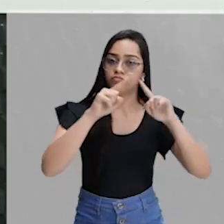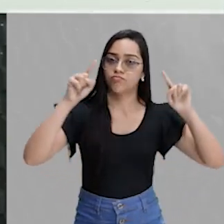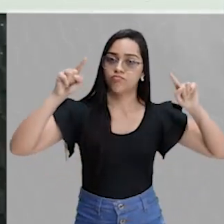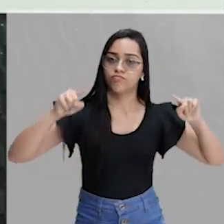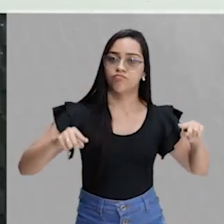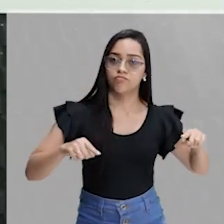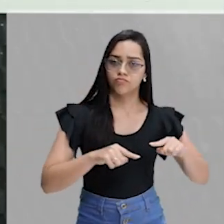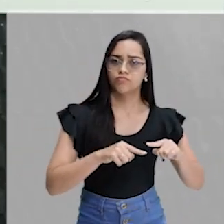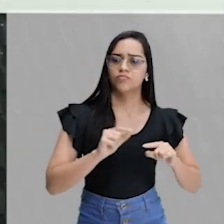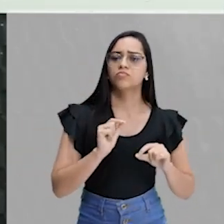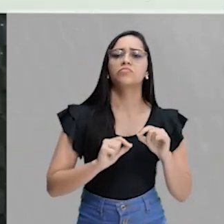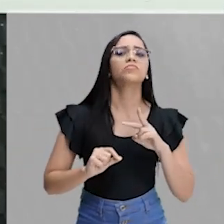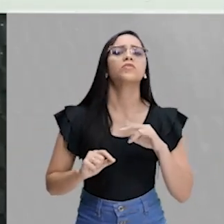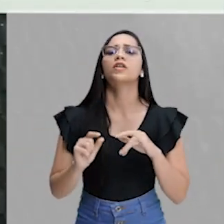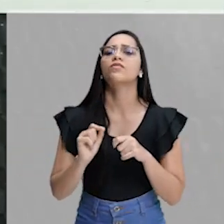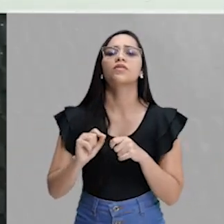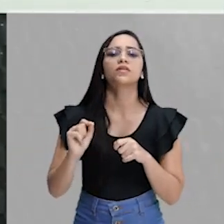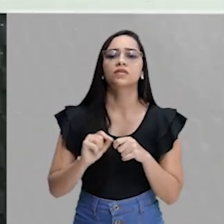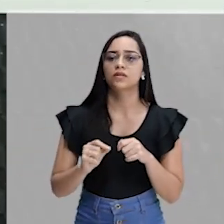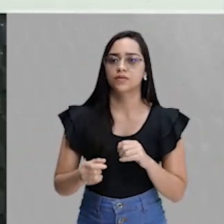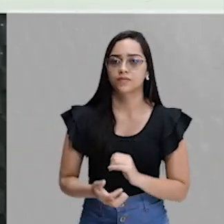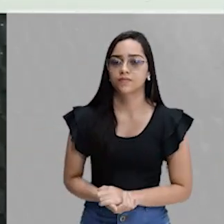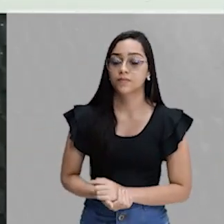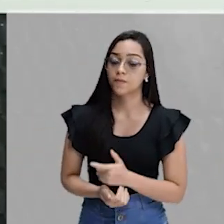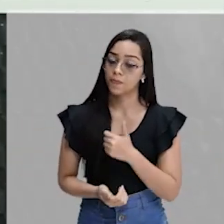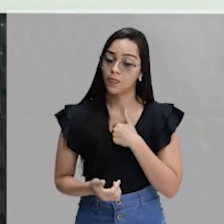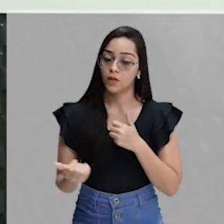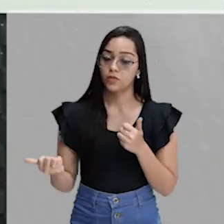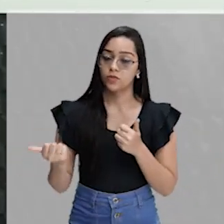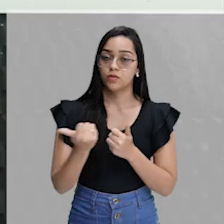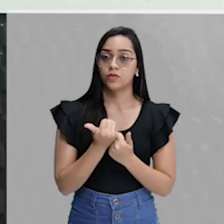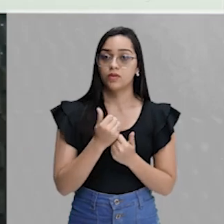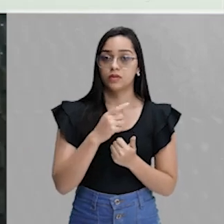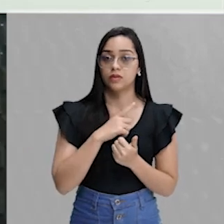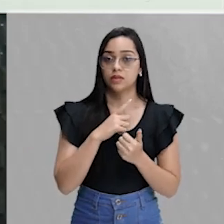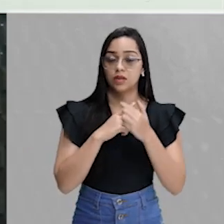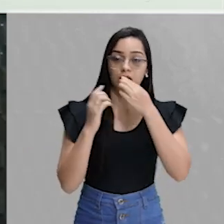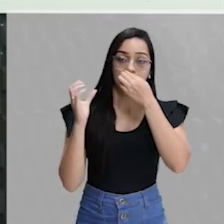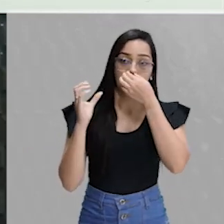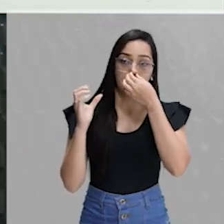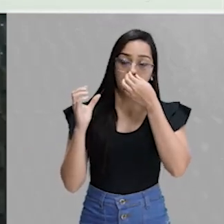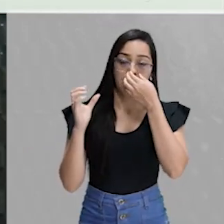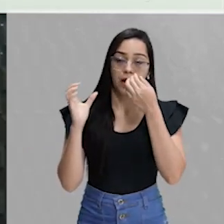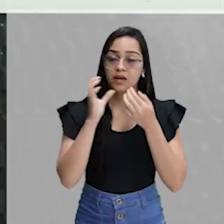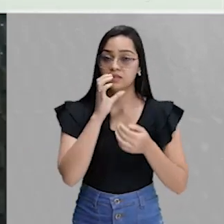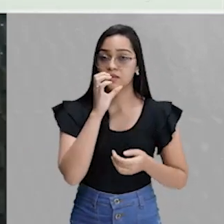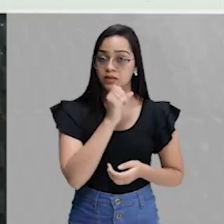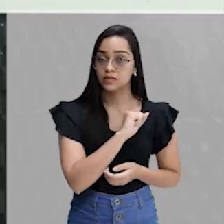certo? O que é que vai ser feito aqui? Eu vou substituir esta aceleração